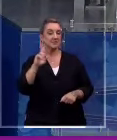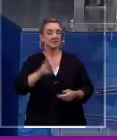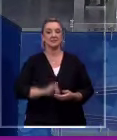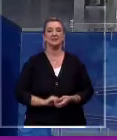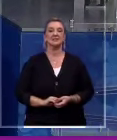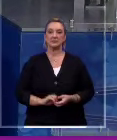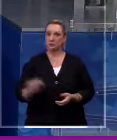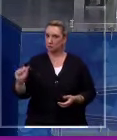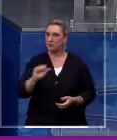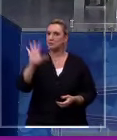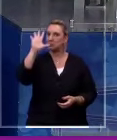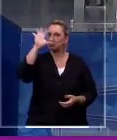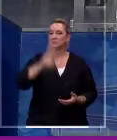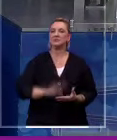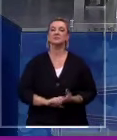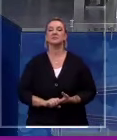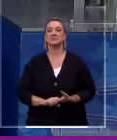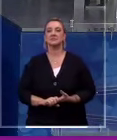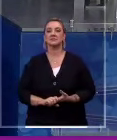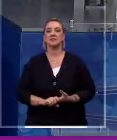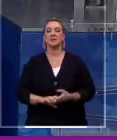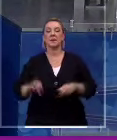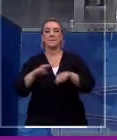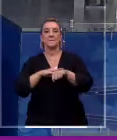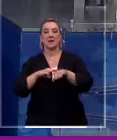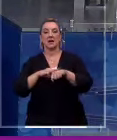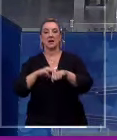reais. Muito dinheiro na Mega Sena amanhã. Bola marrom número 04. Marrom 04. Você segue